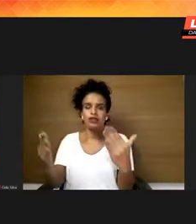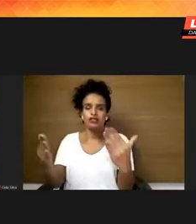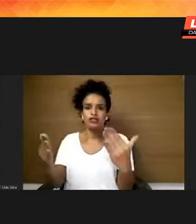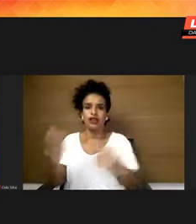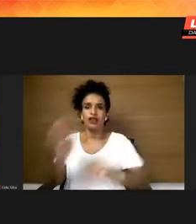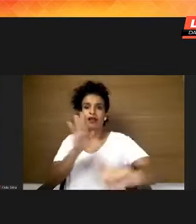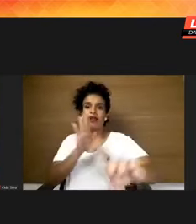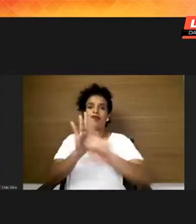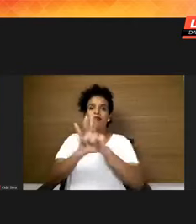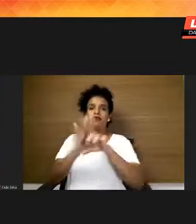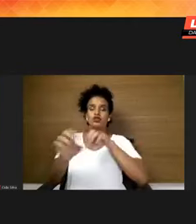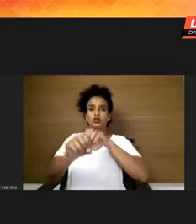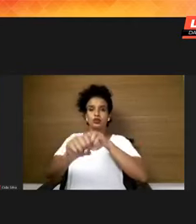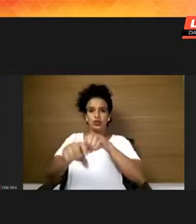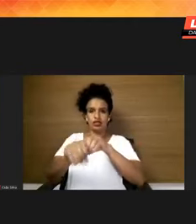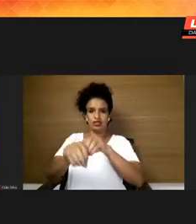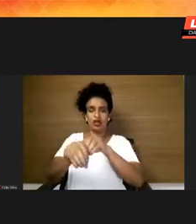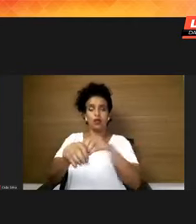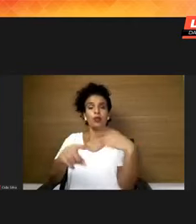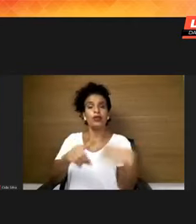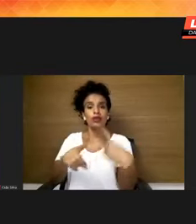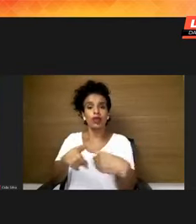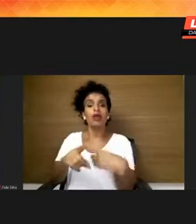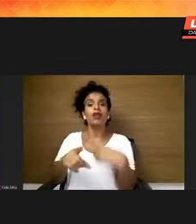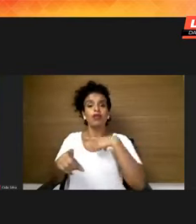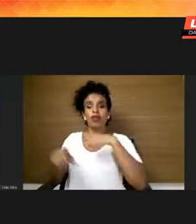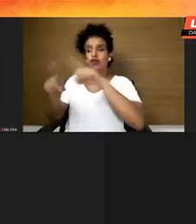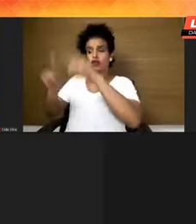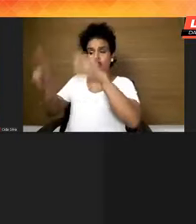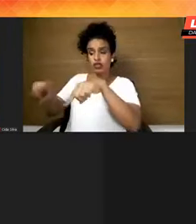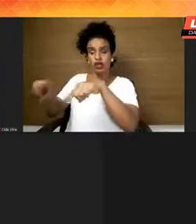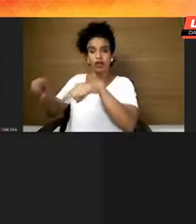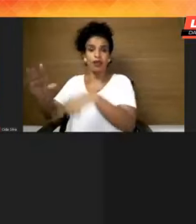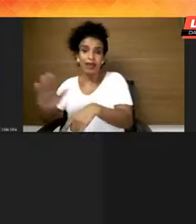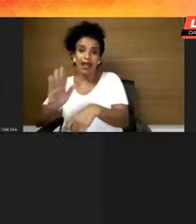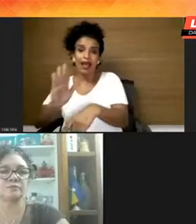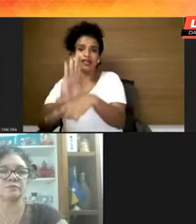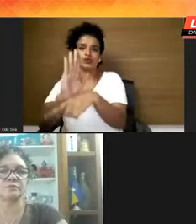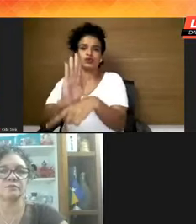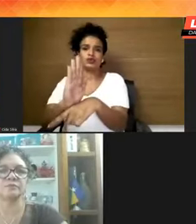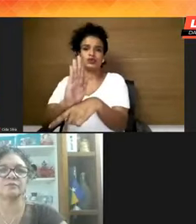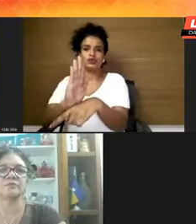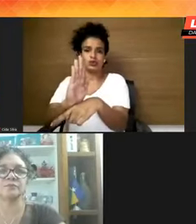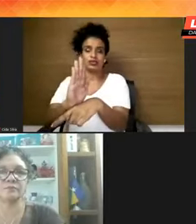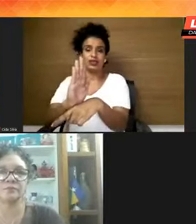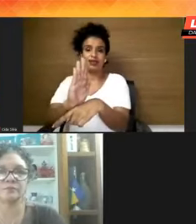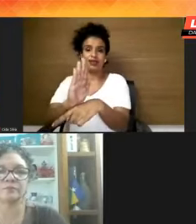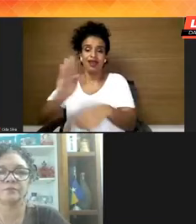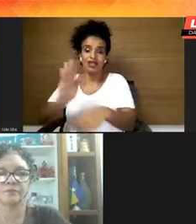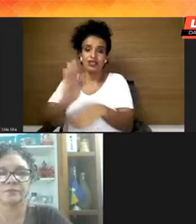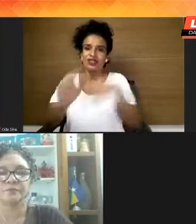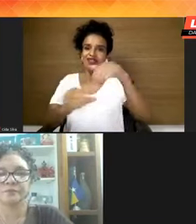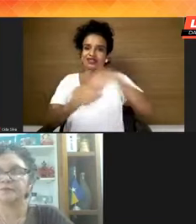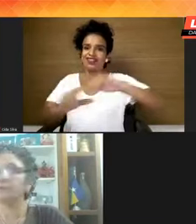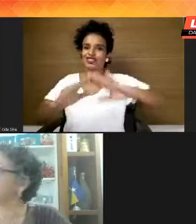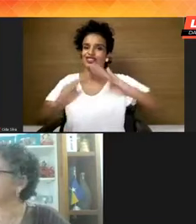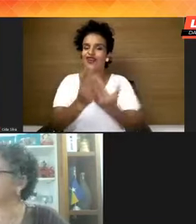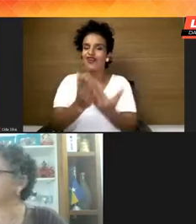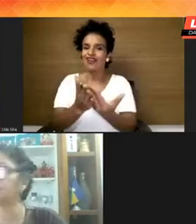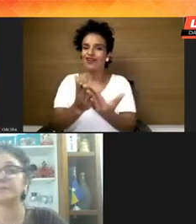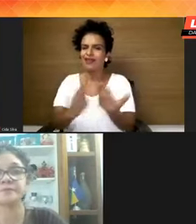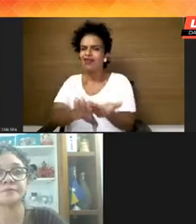de um auxiliar escolar, né, ela era desenvolvida pelos escravos. Pelos escravos era